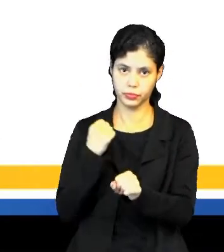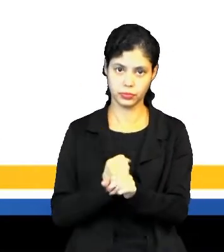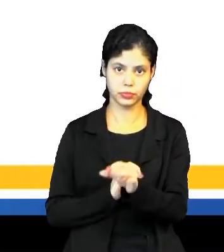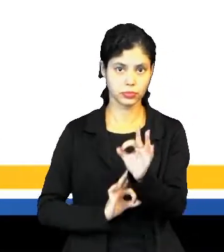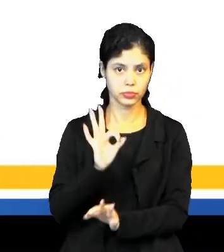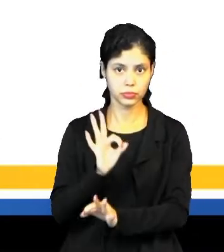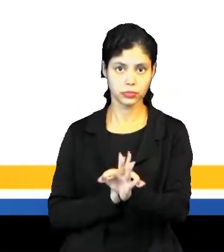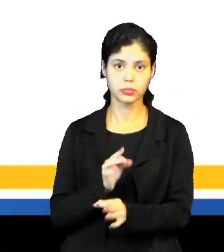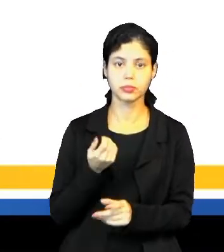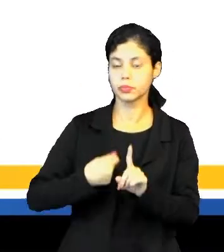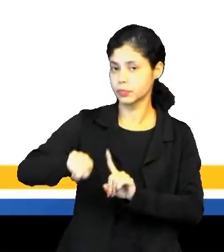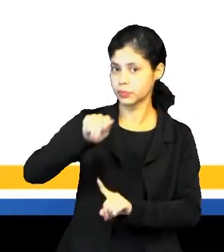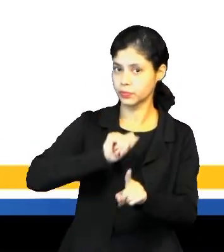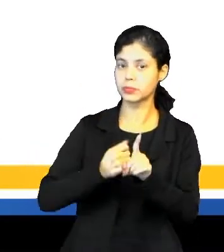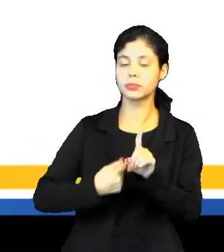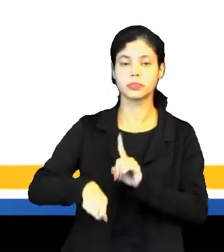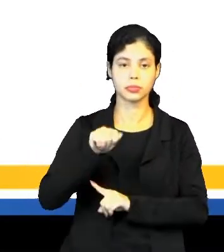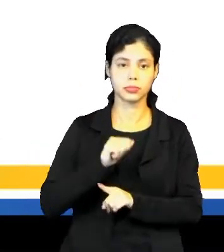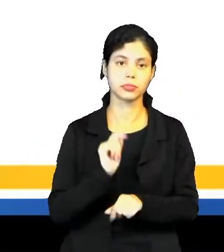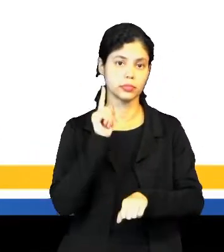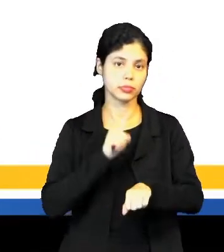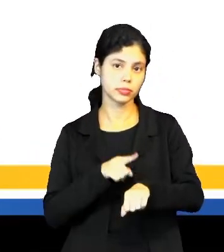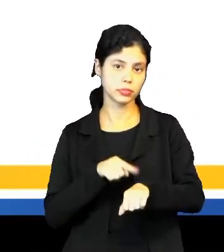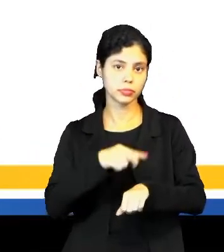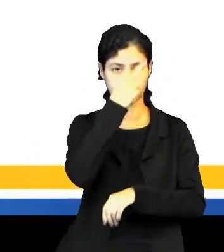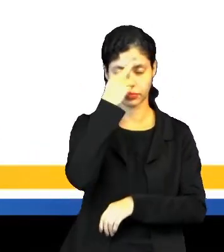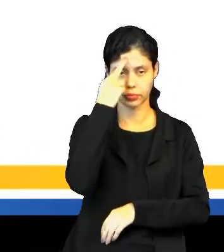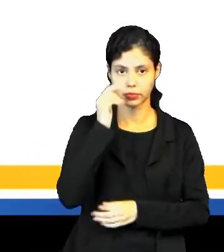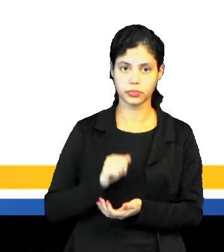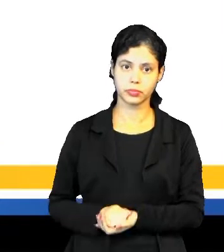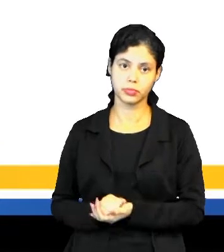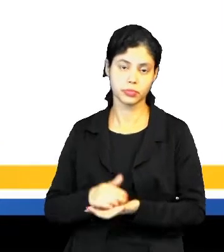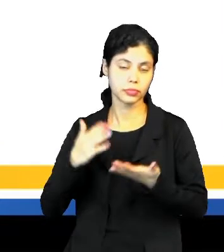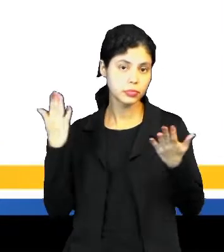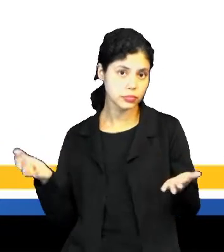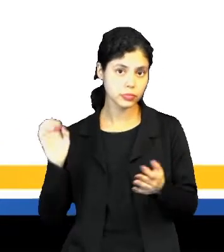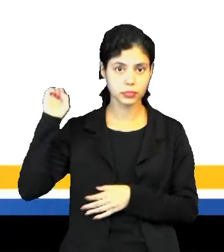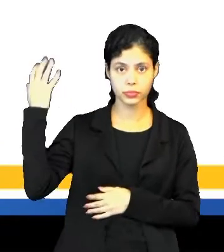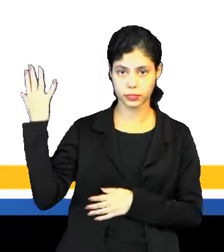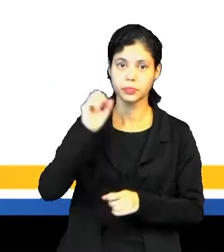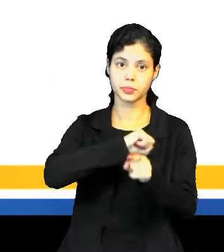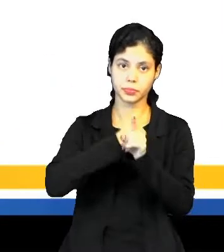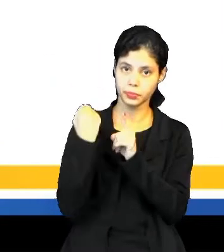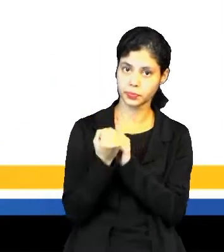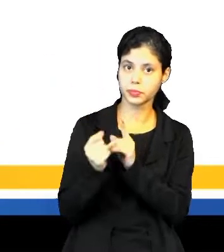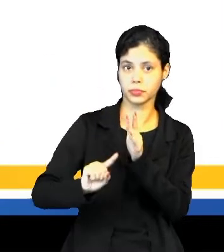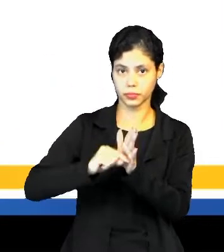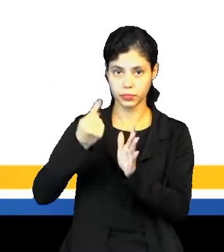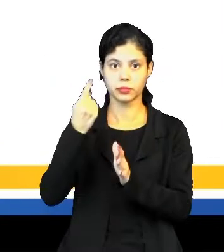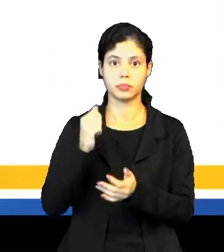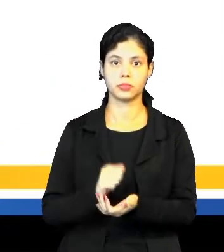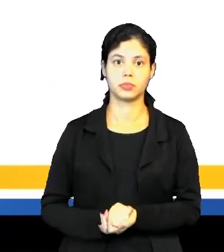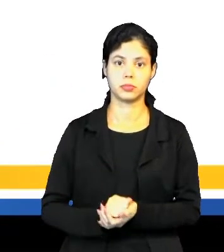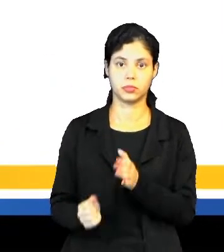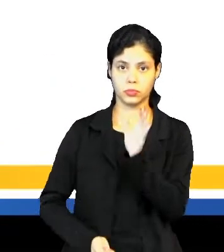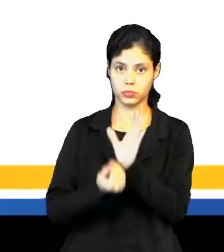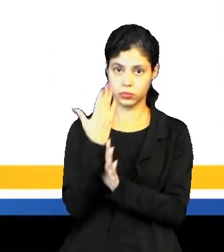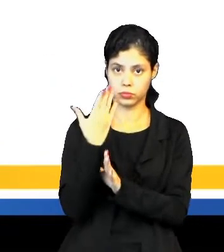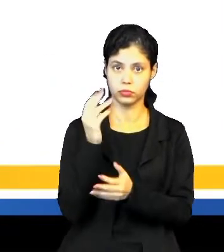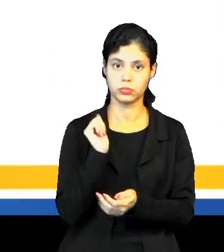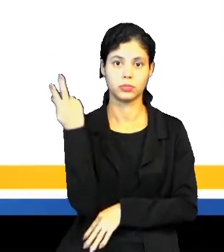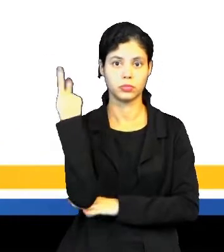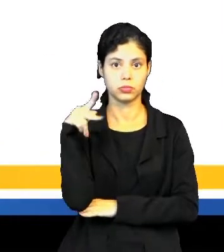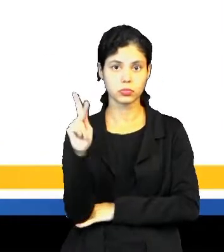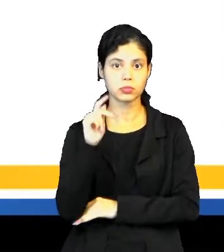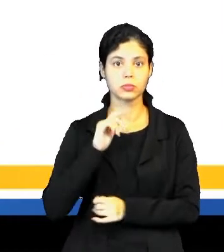e organizá-las em calendário pelo tempo histórico. Então, as sociedades primitivas se orientavam